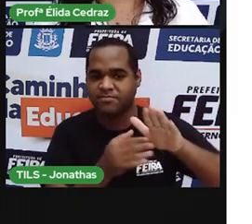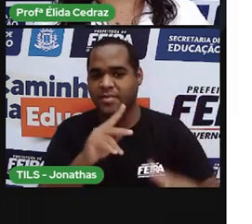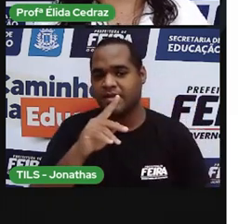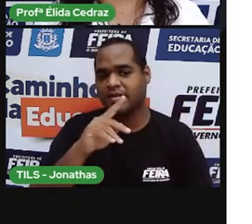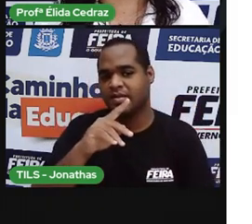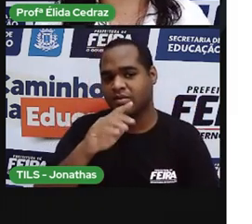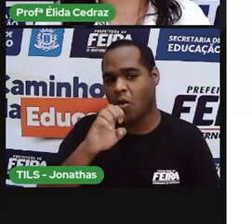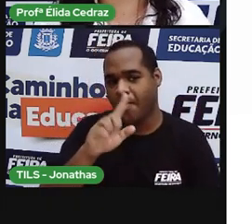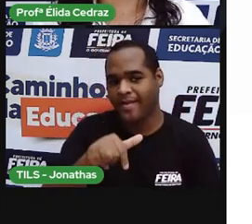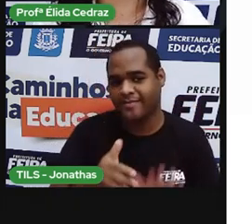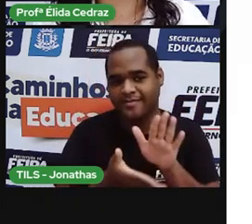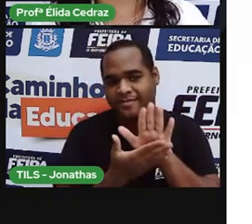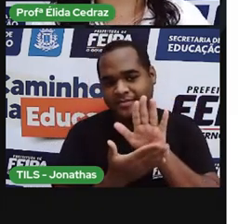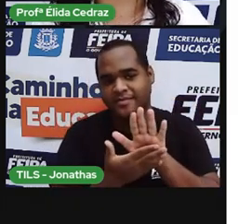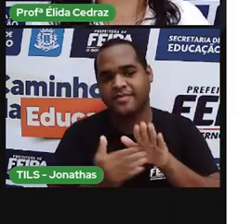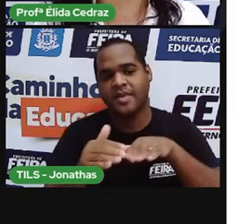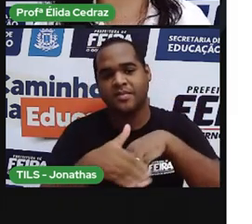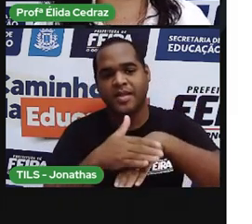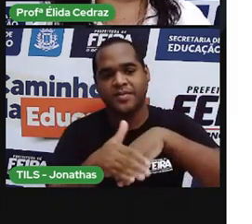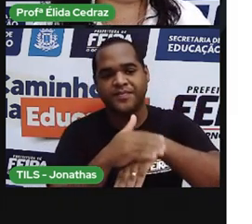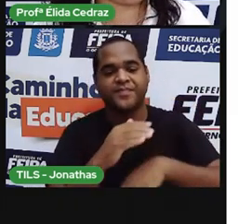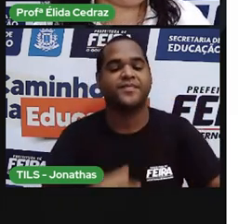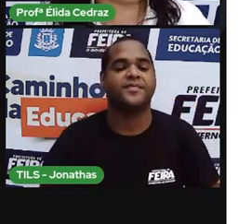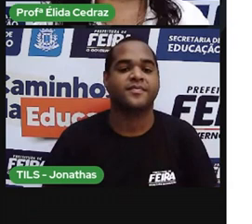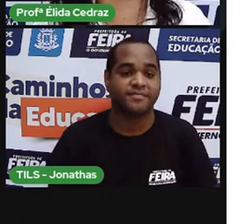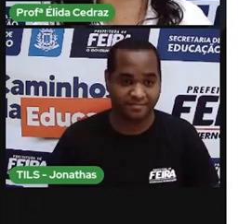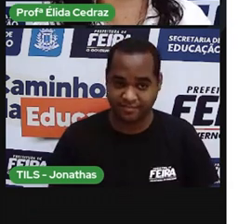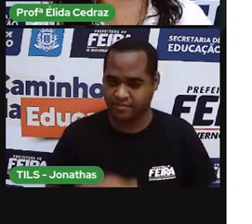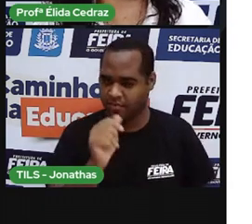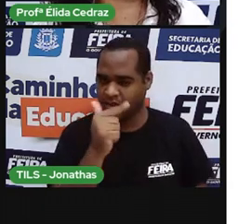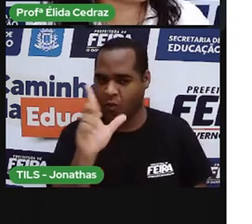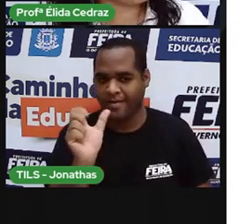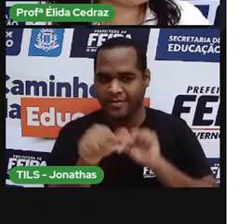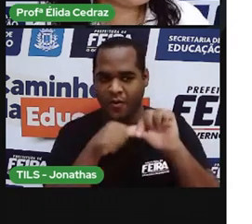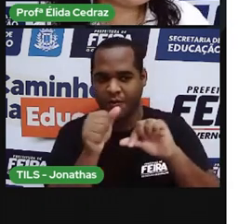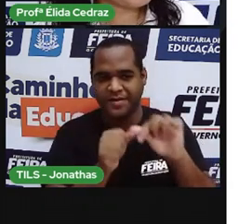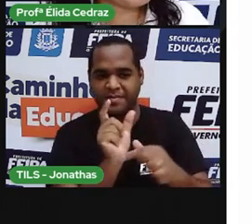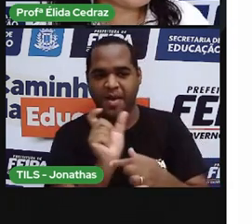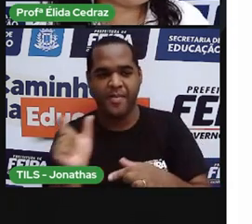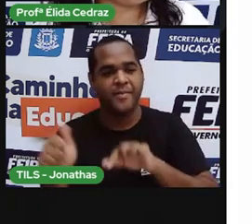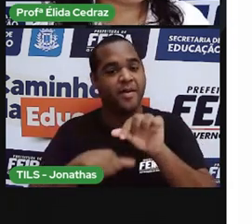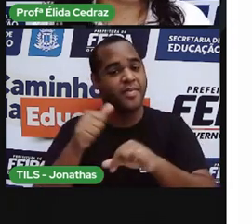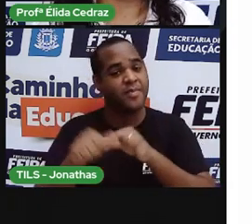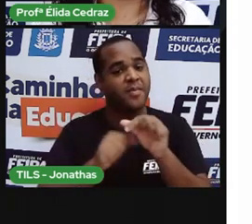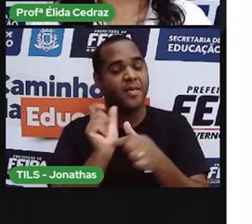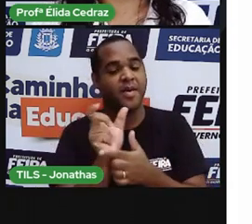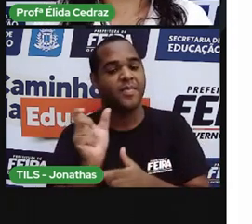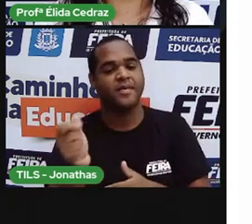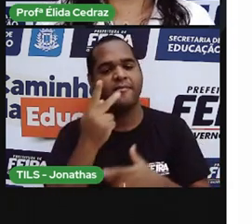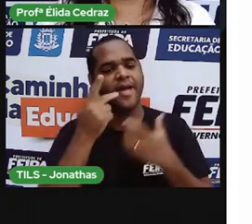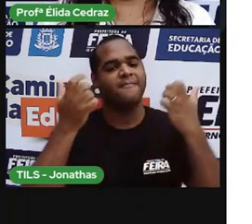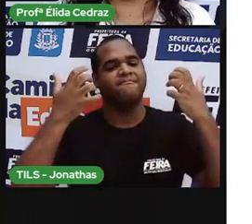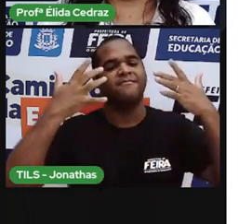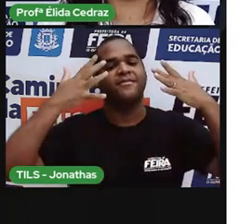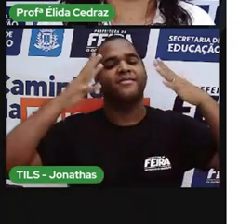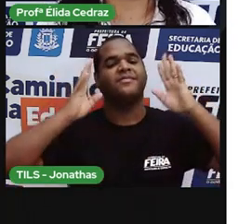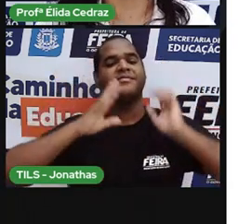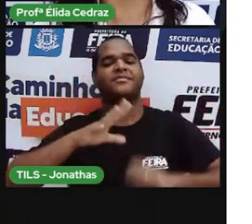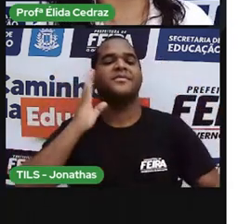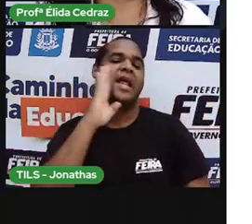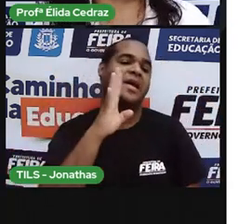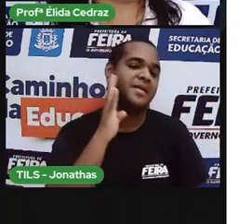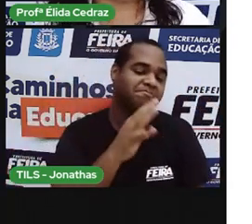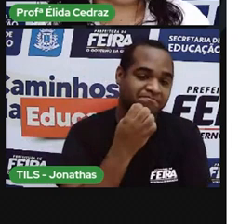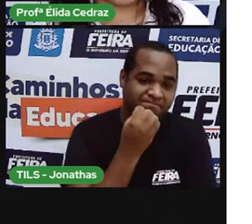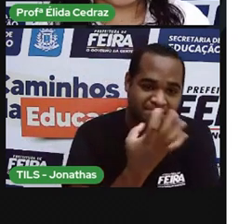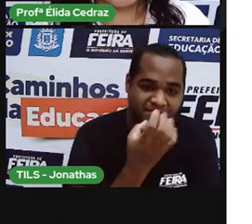Podemos trocar algumas letras e formar palavras. E isso é muito legal, porque você vai descobrir que